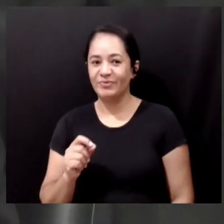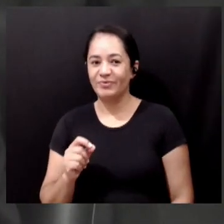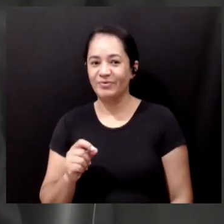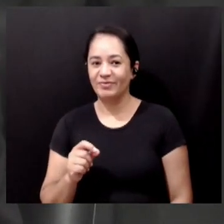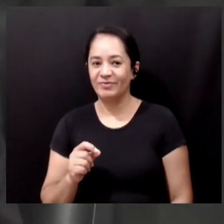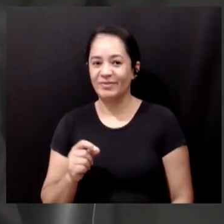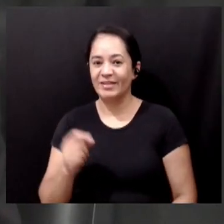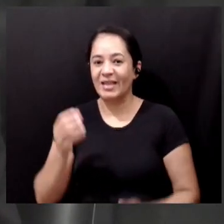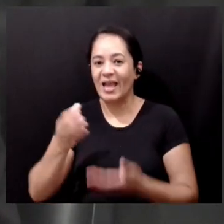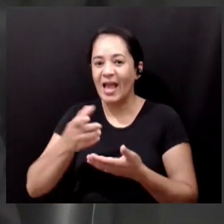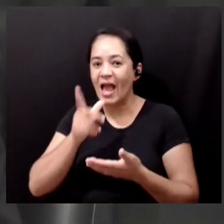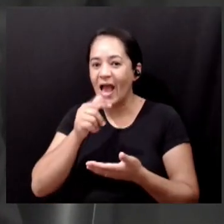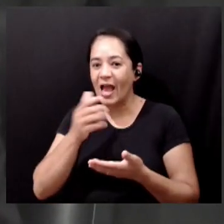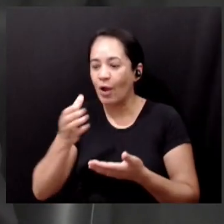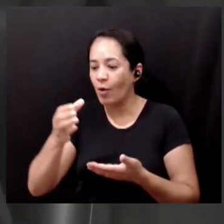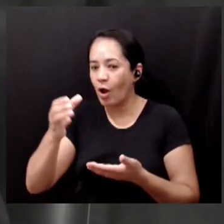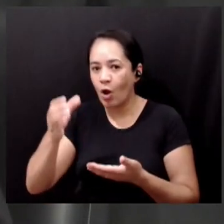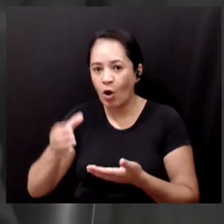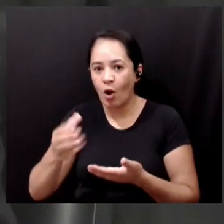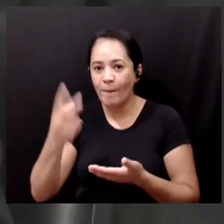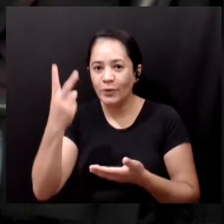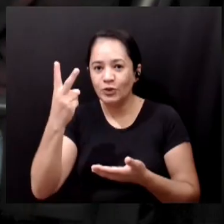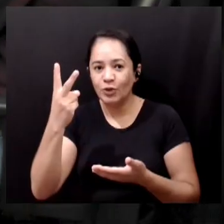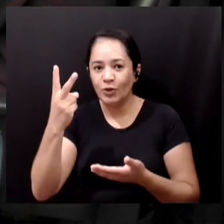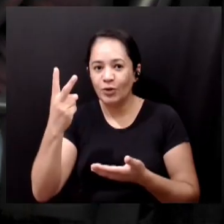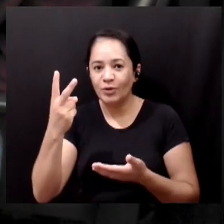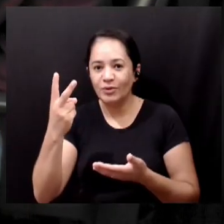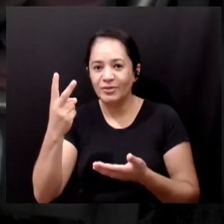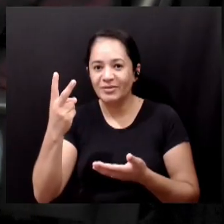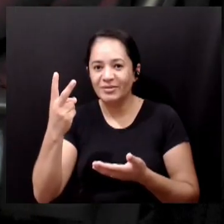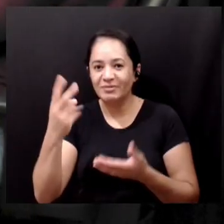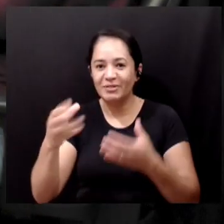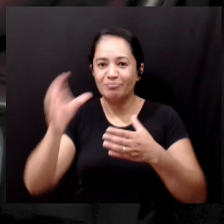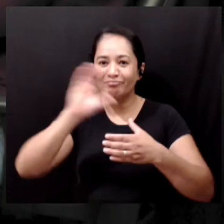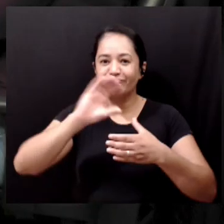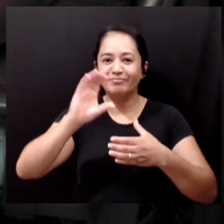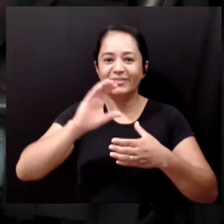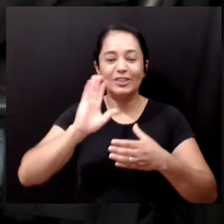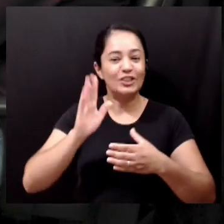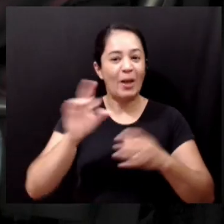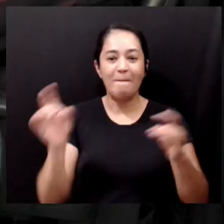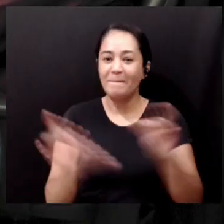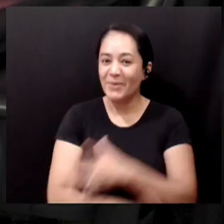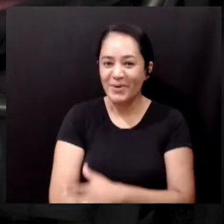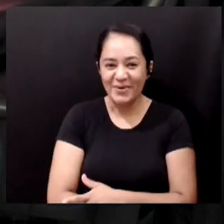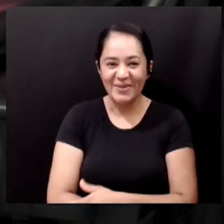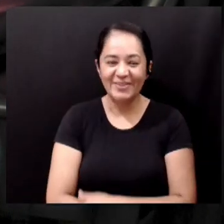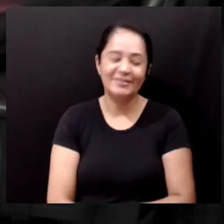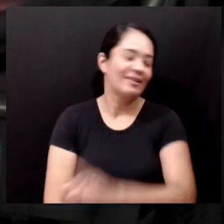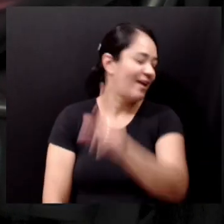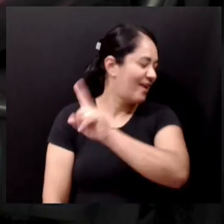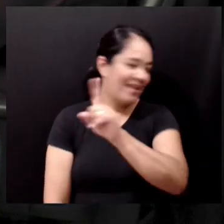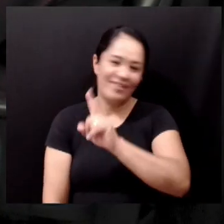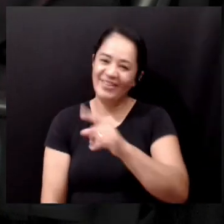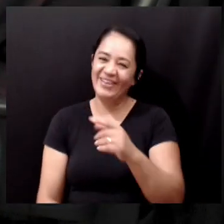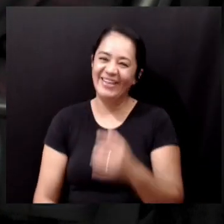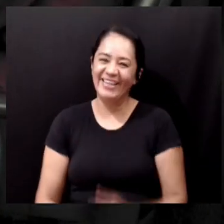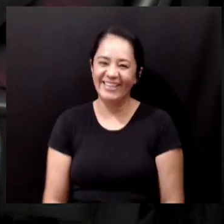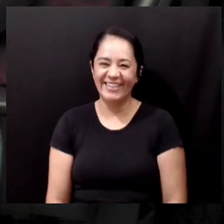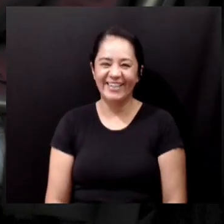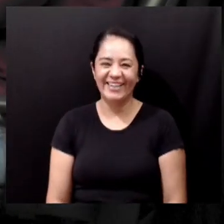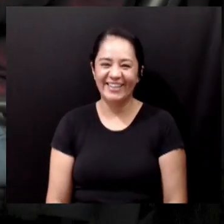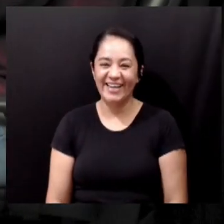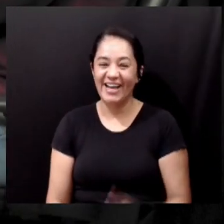panela, em 3 minutos fica pronto. Ah, não! Essa eu não sabe fazer. Tem vários sabores